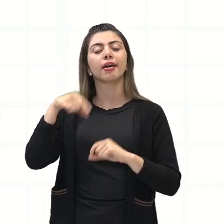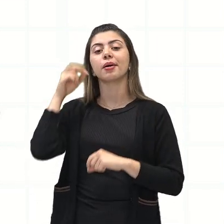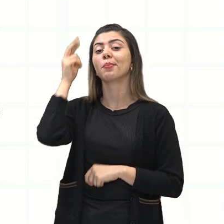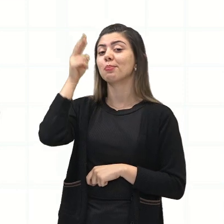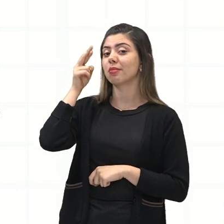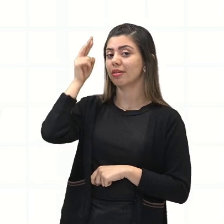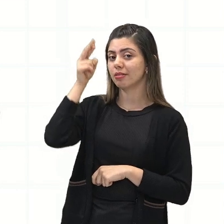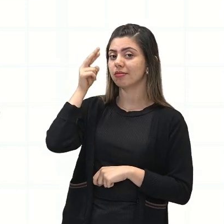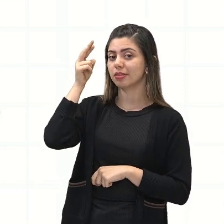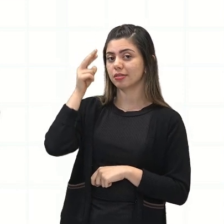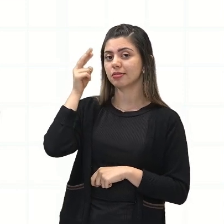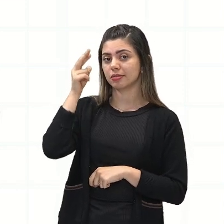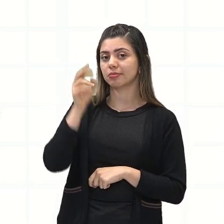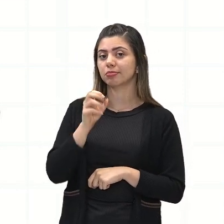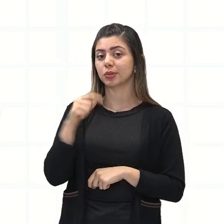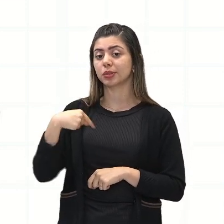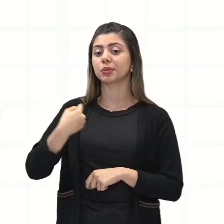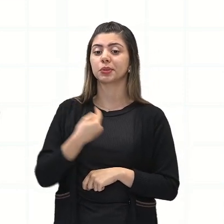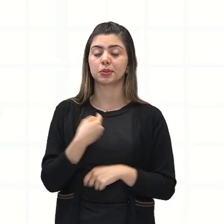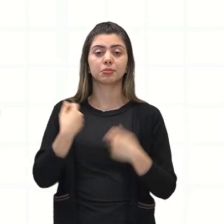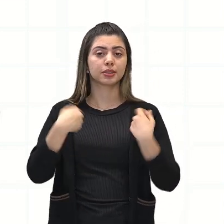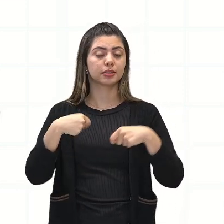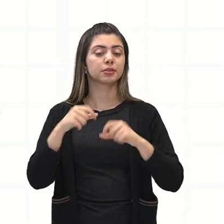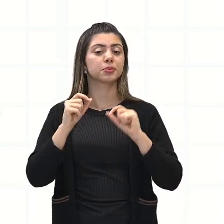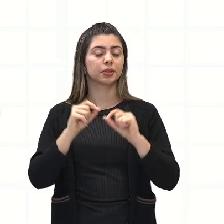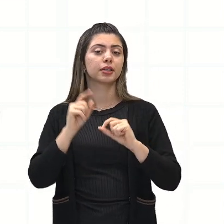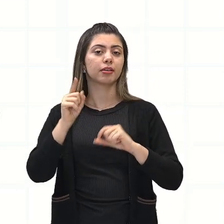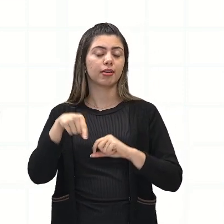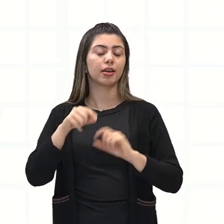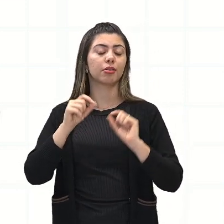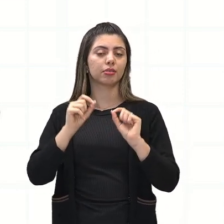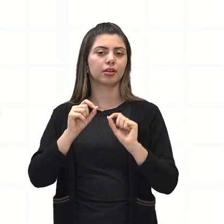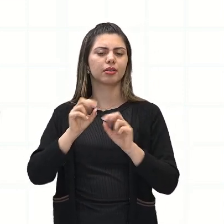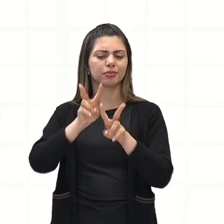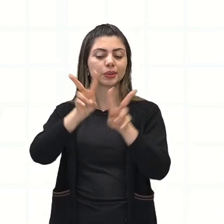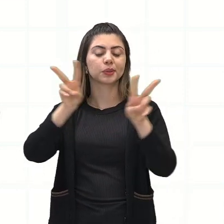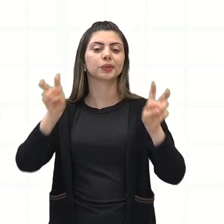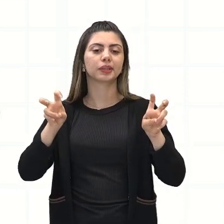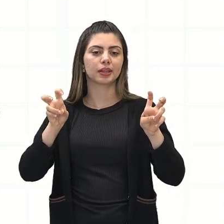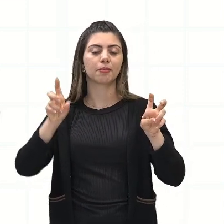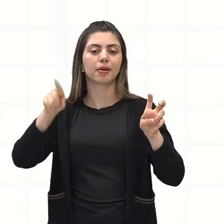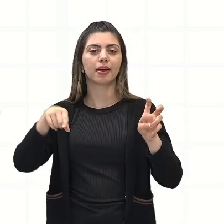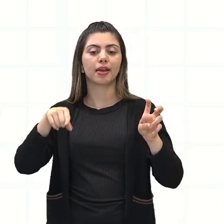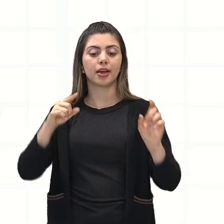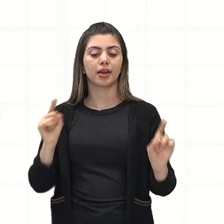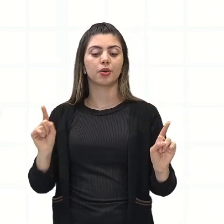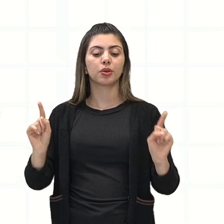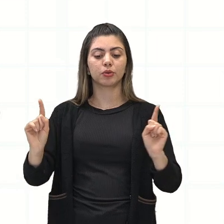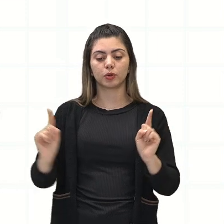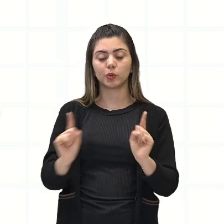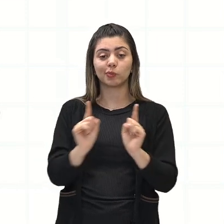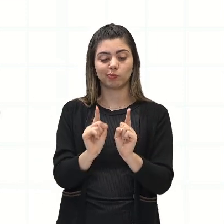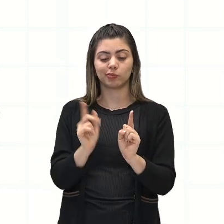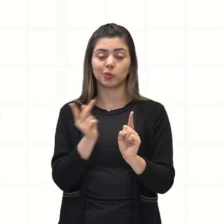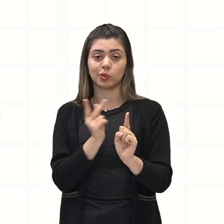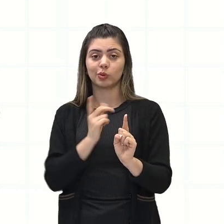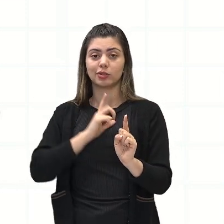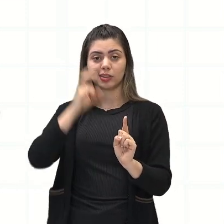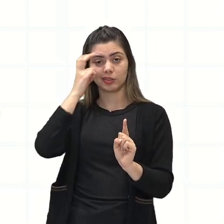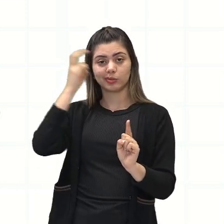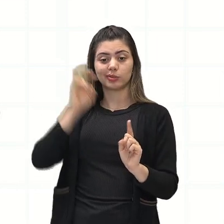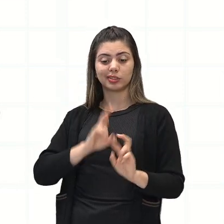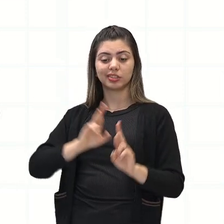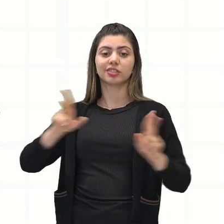reflexão profunda sobre os encontros entre diferentes culturas e